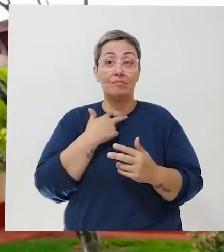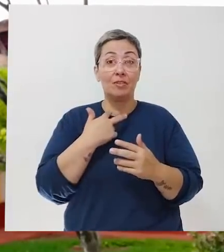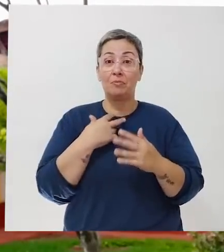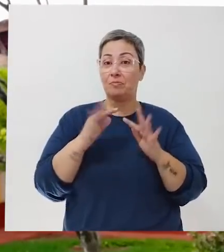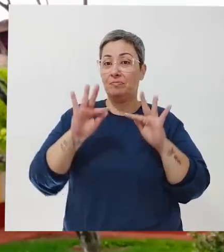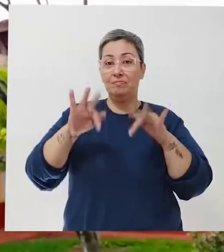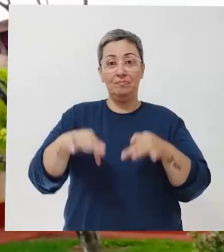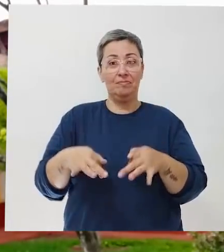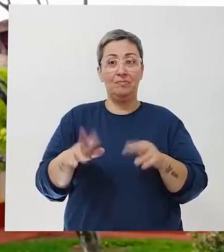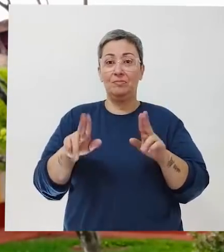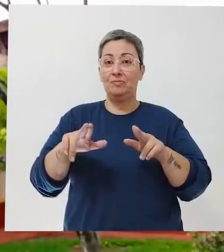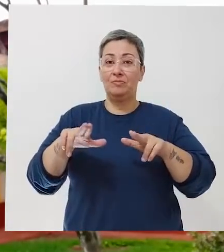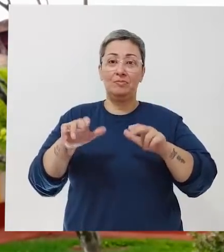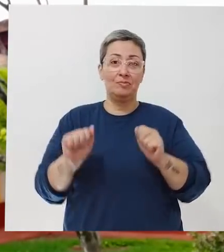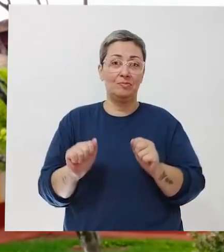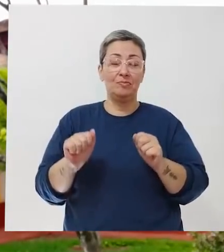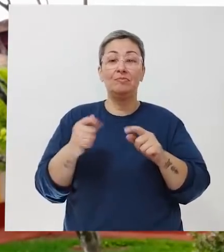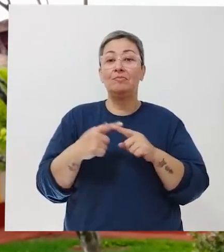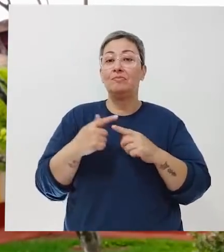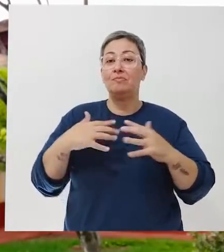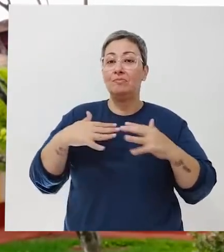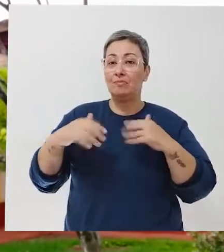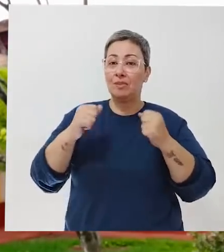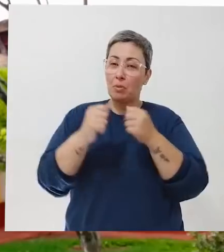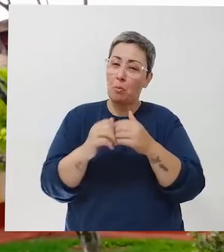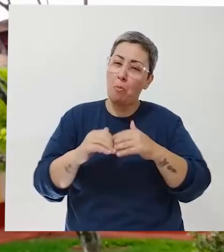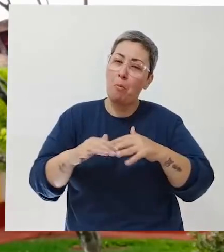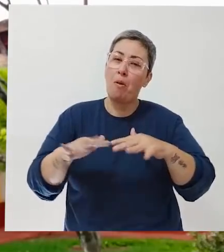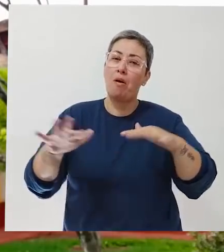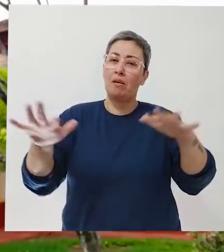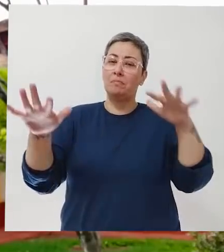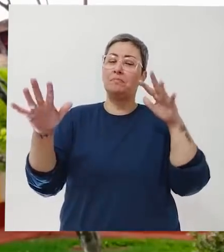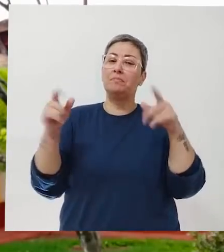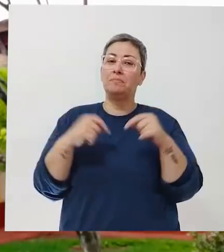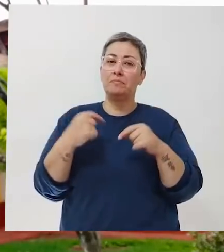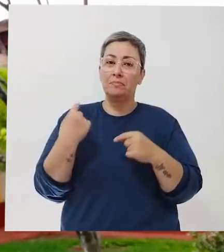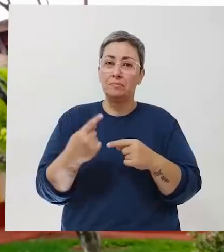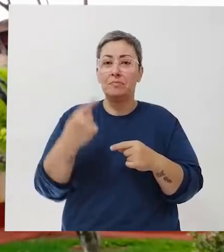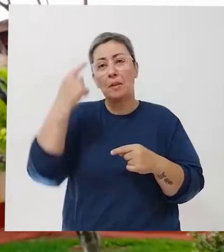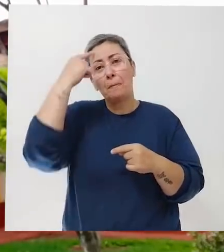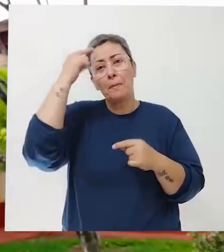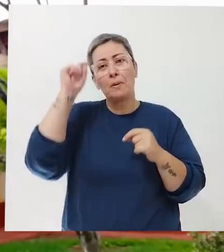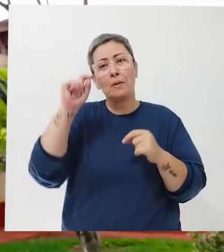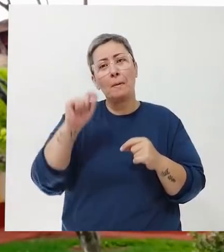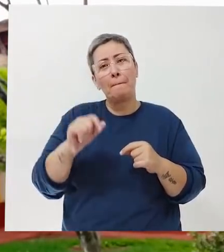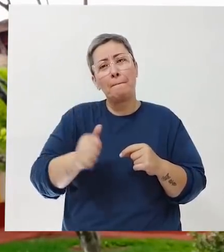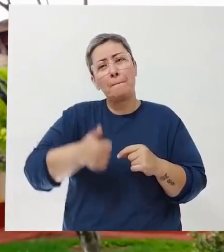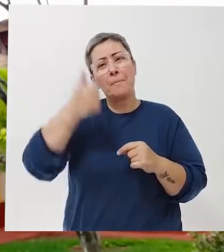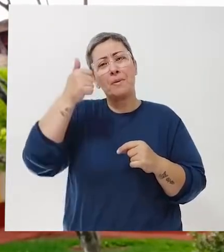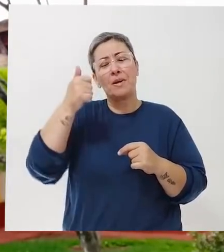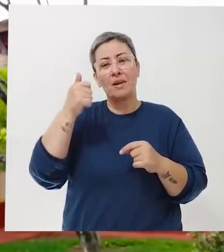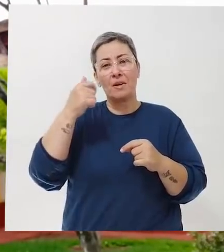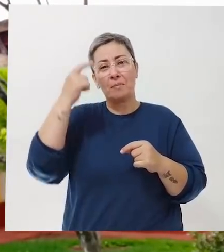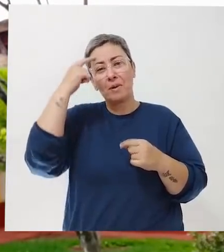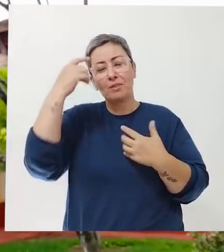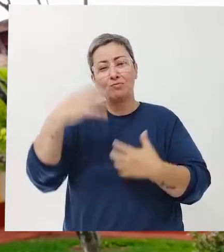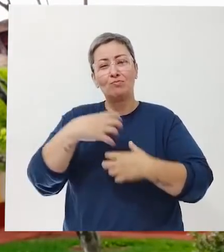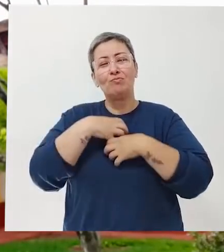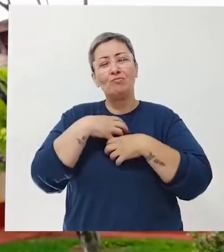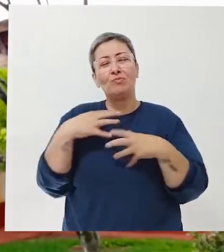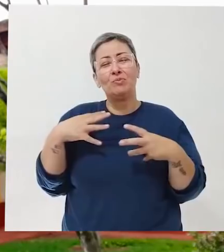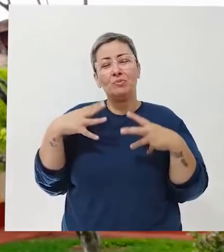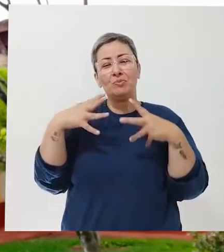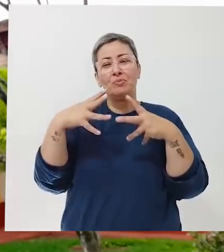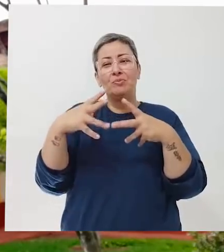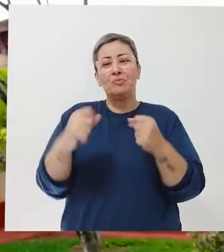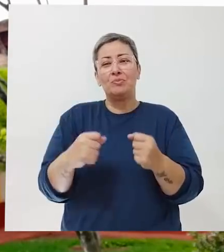não pode terminar. É um movimento que tem que se expandir para que a gente pense ainda melhor, para que a gente sinta